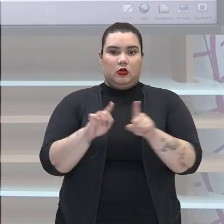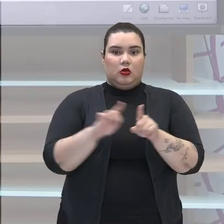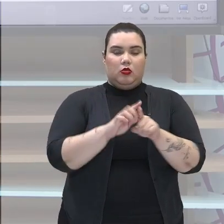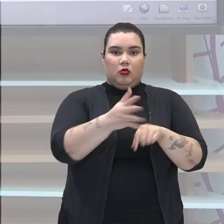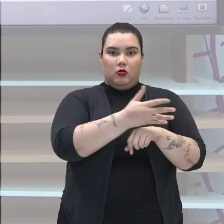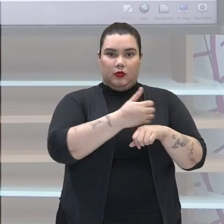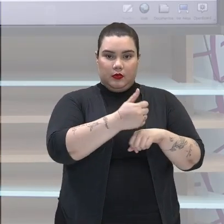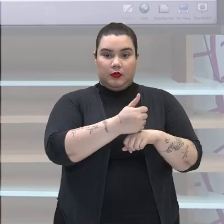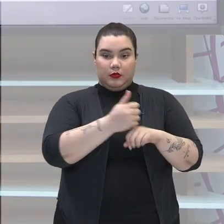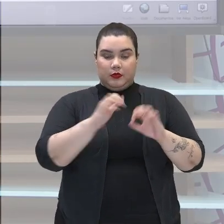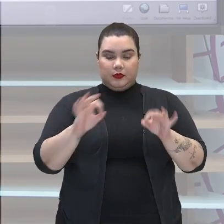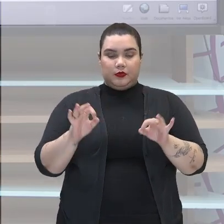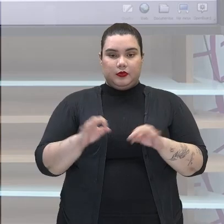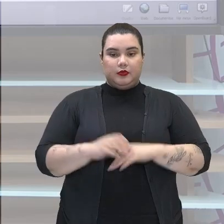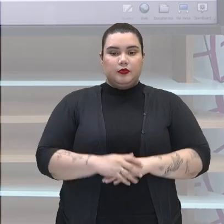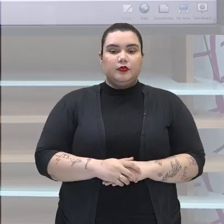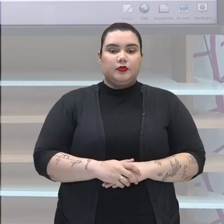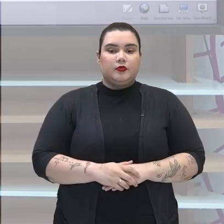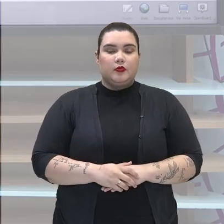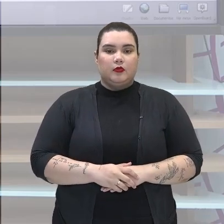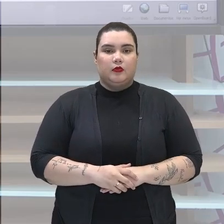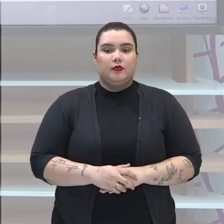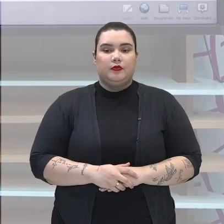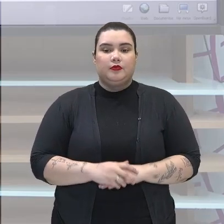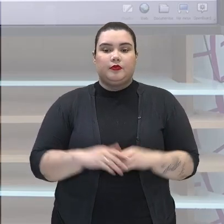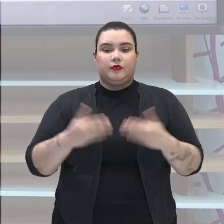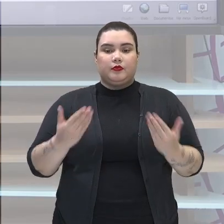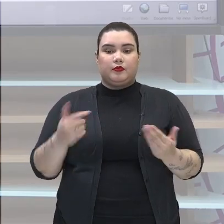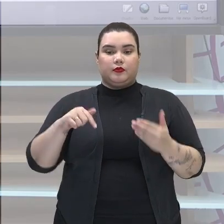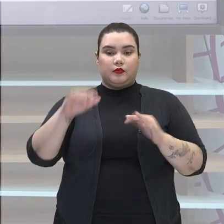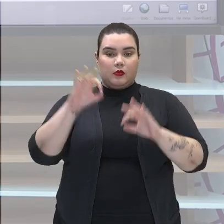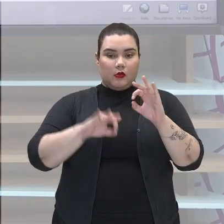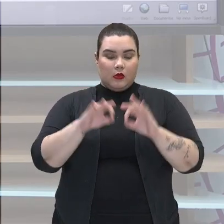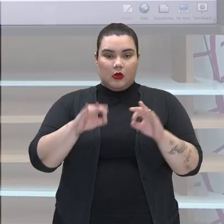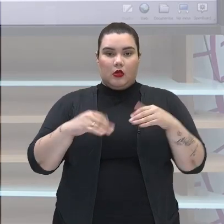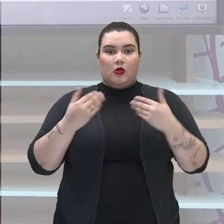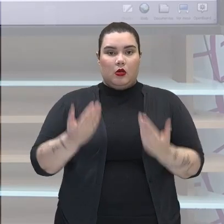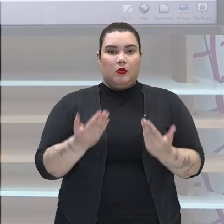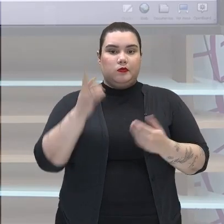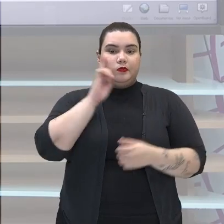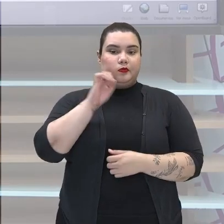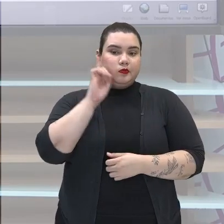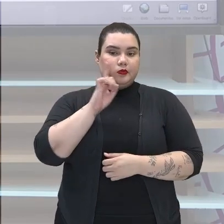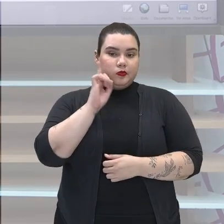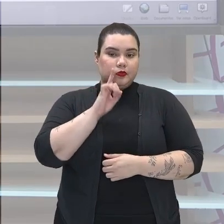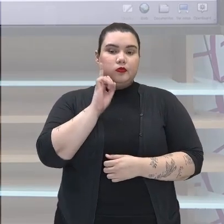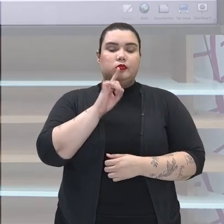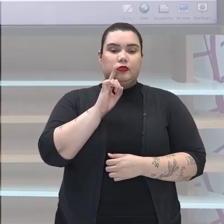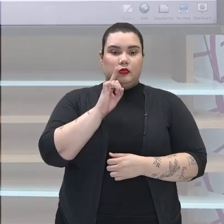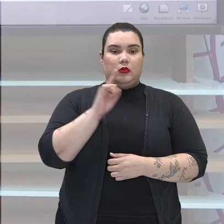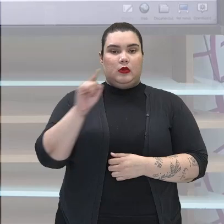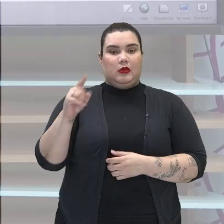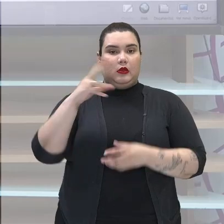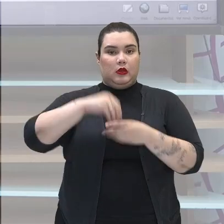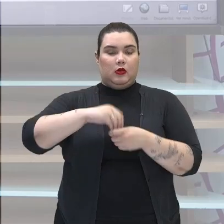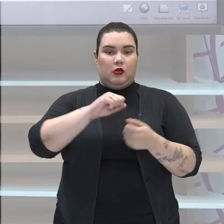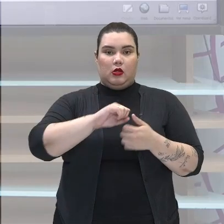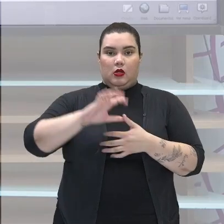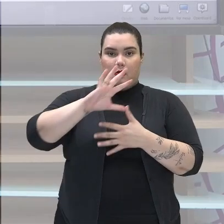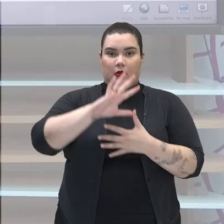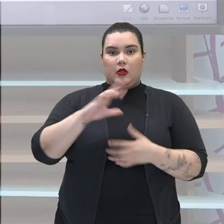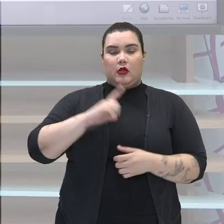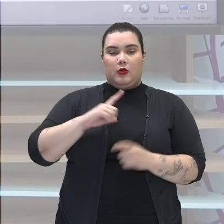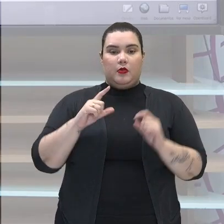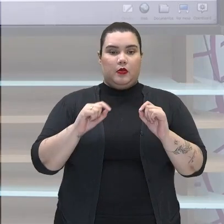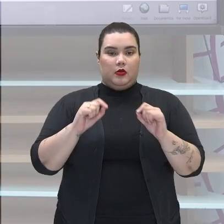colônia. Então, dentro desse processo é que os Estados Unidos da América finca a